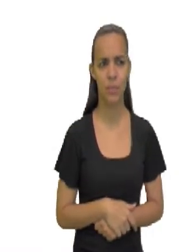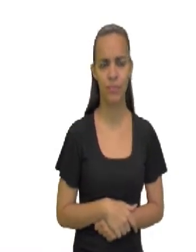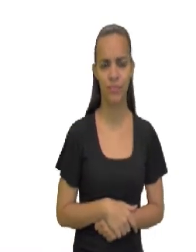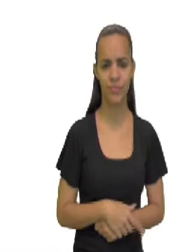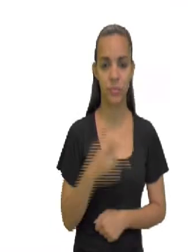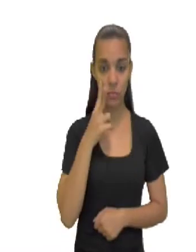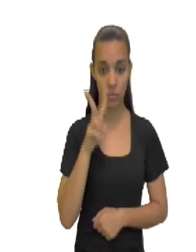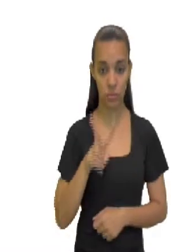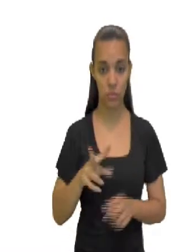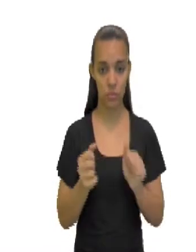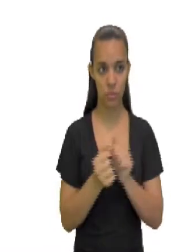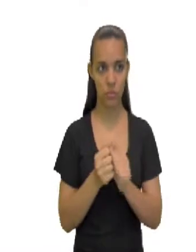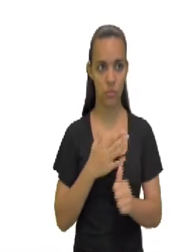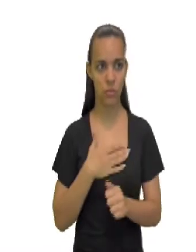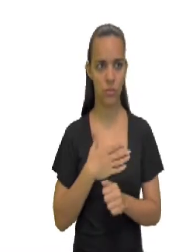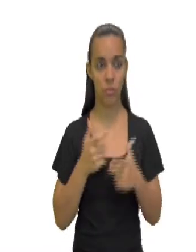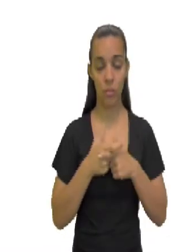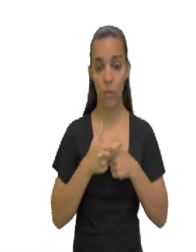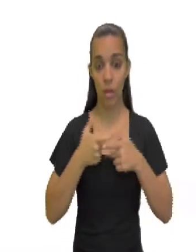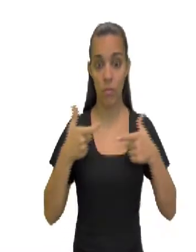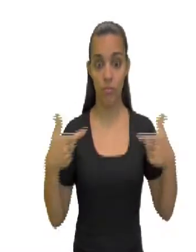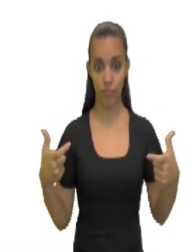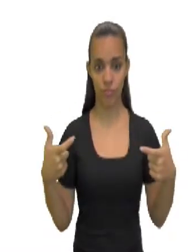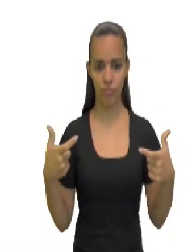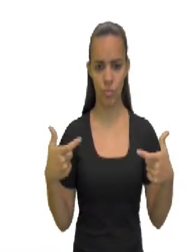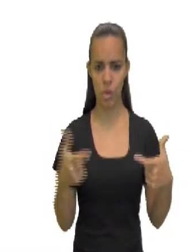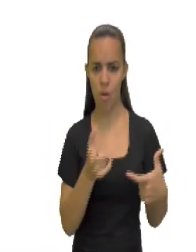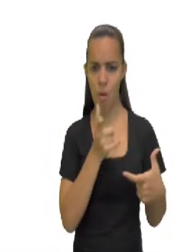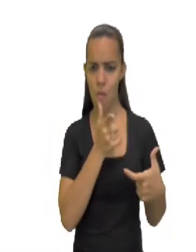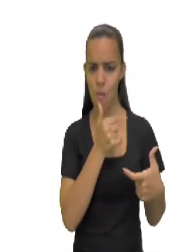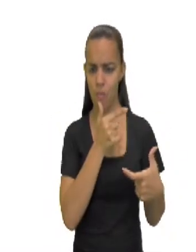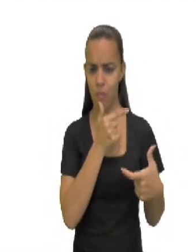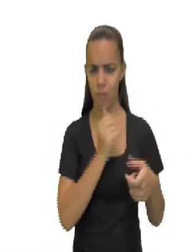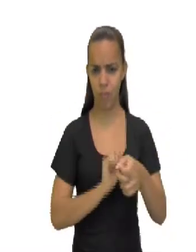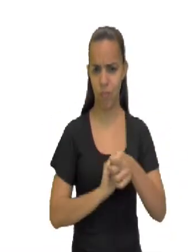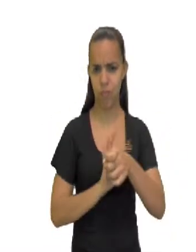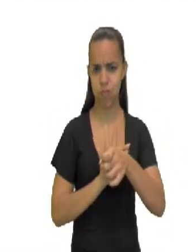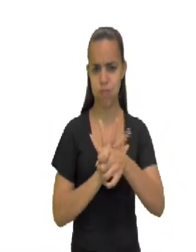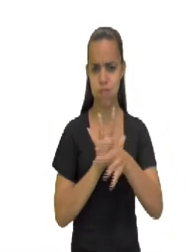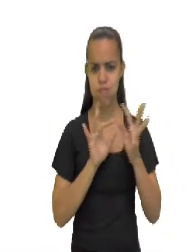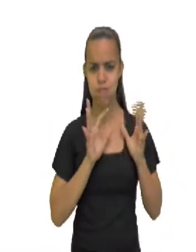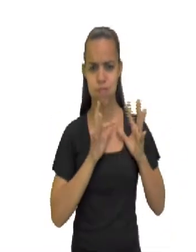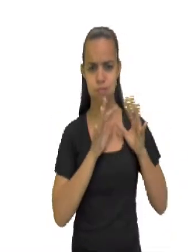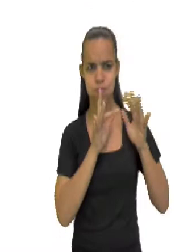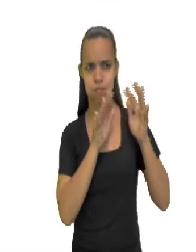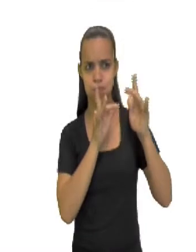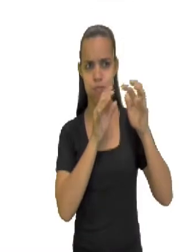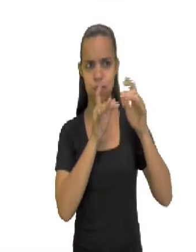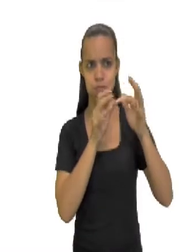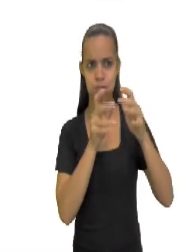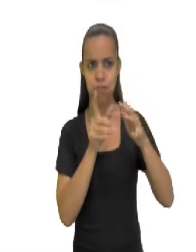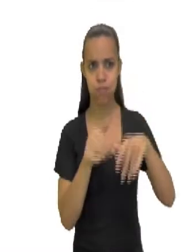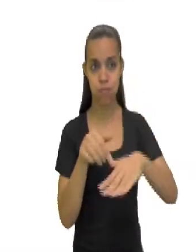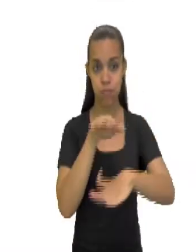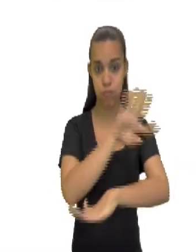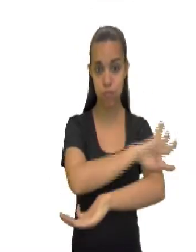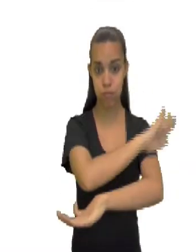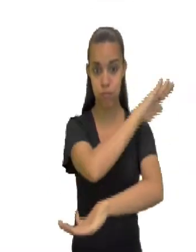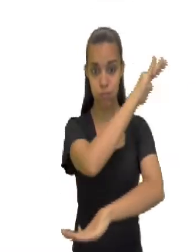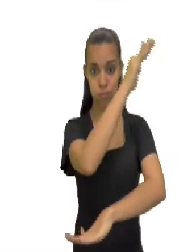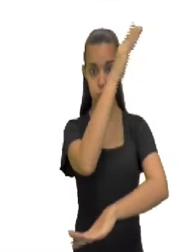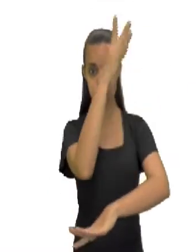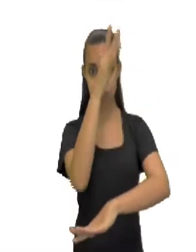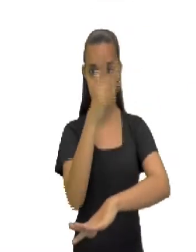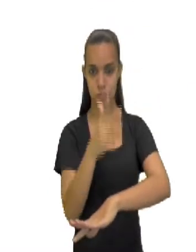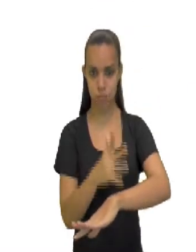comigo. Grande curso de água natural, quase sempre oriunda das